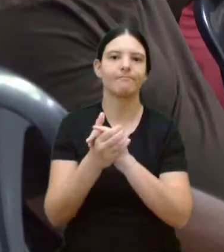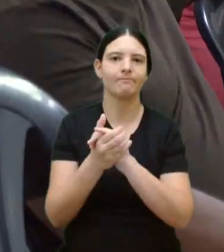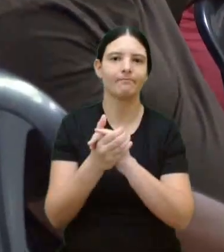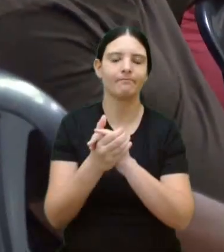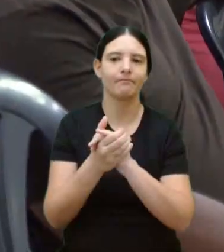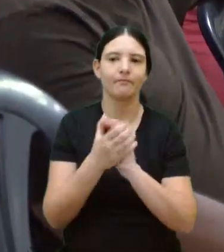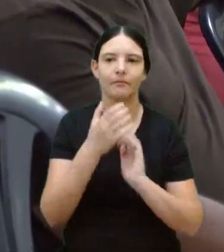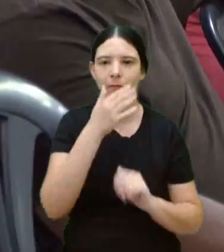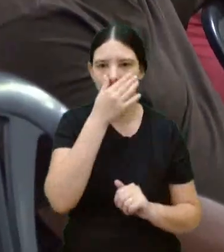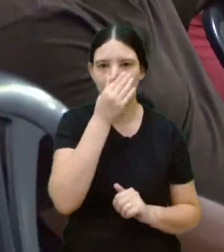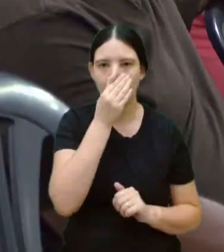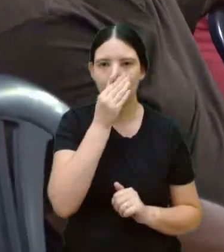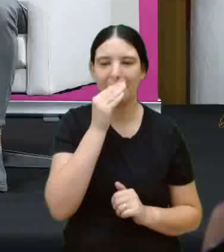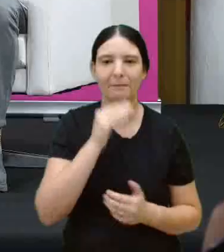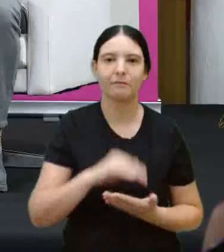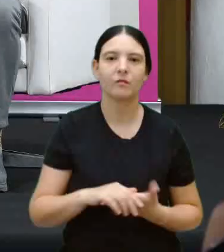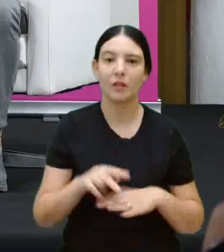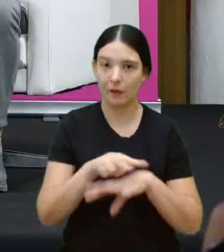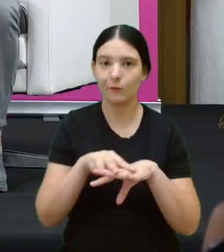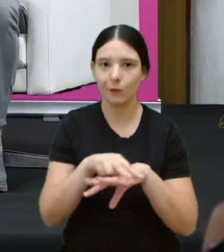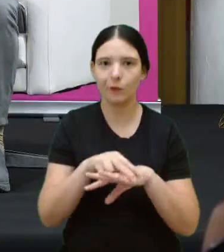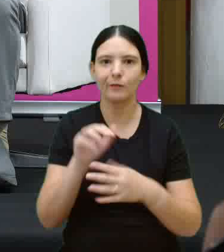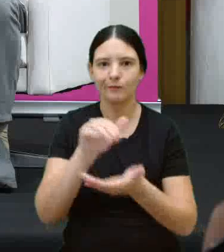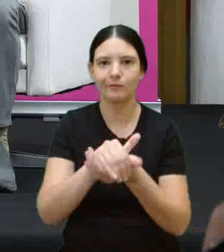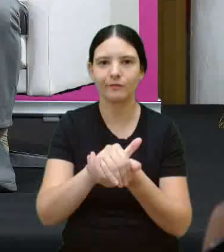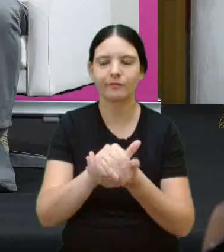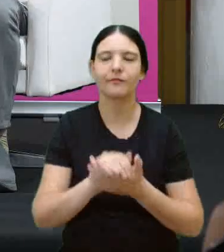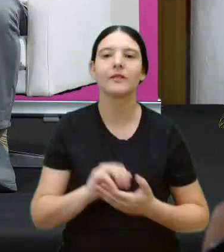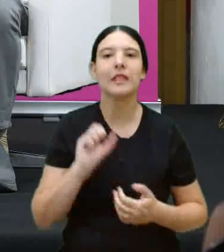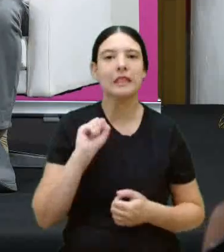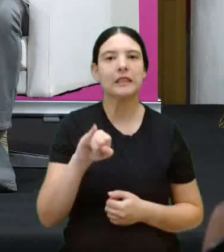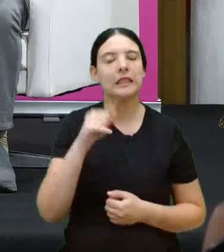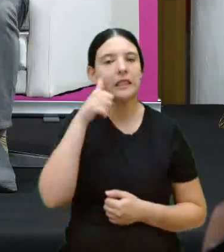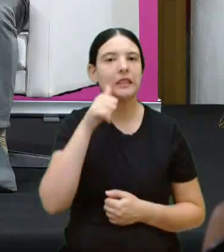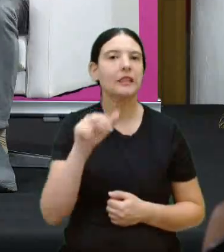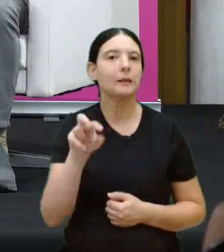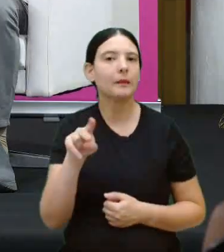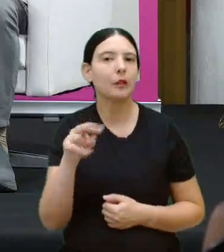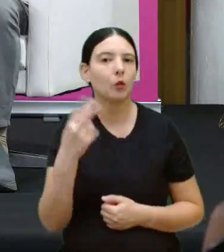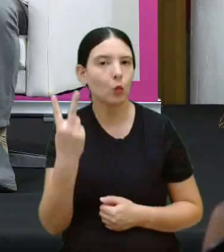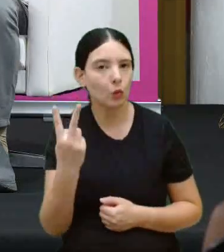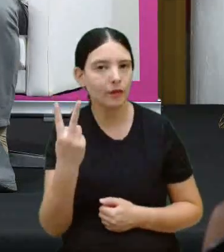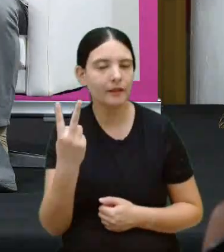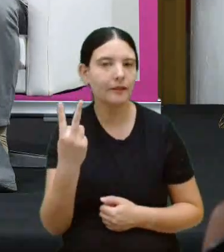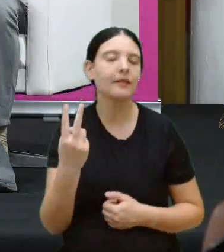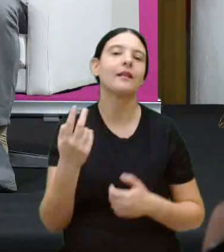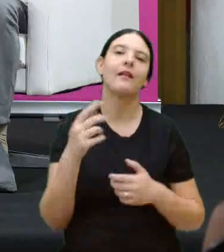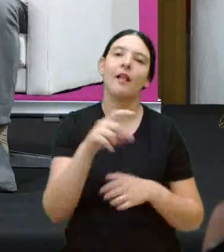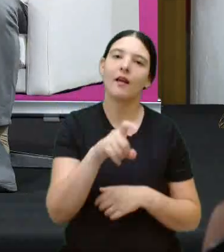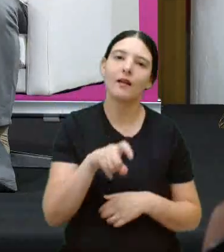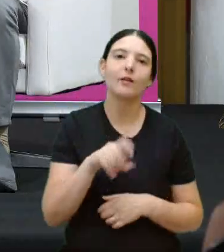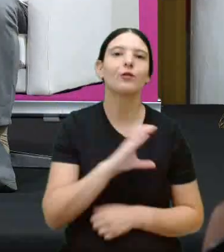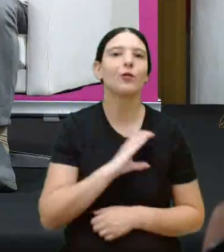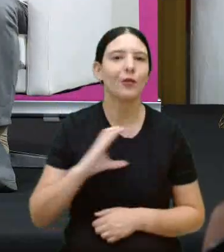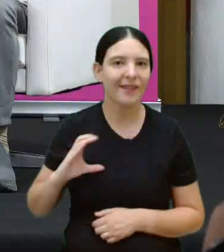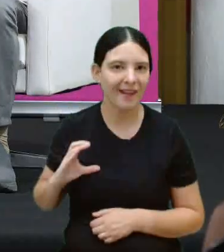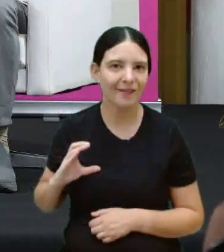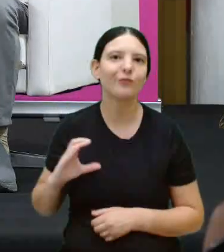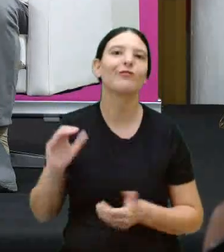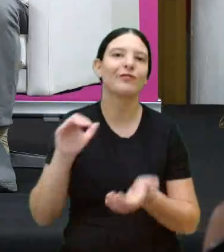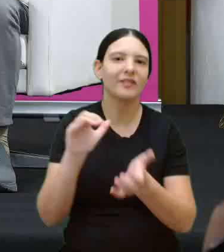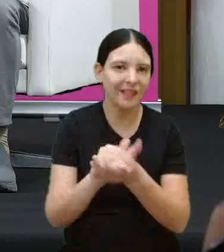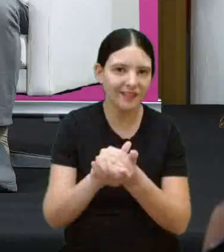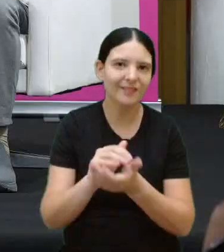com a cabeça. Se for as 2 irmãs, ela acolhe o ex-cunhado como marido. Ninguém fica sozinho. É uma cultura que não tem